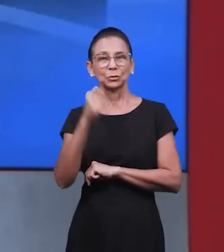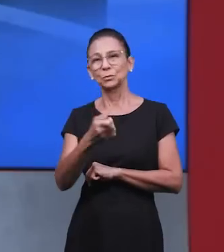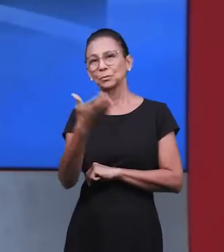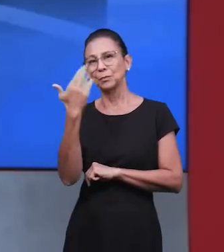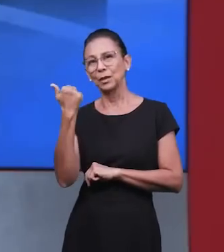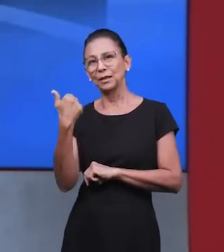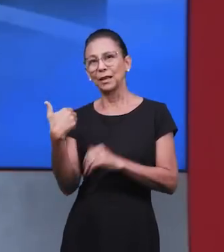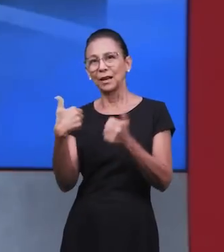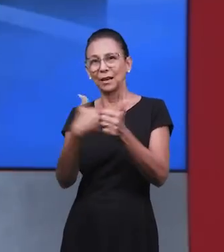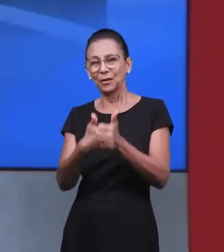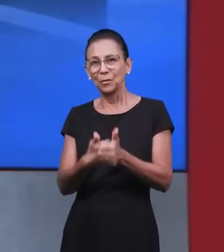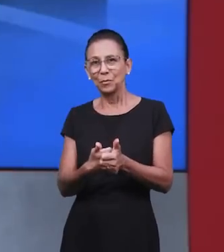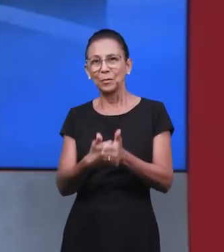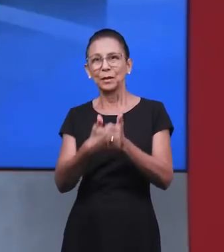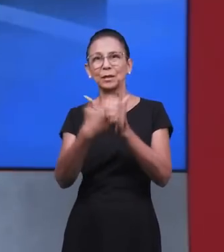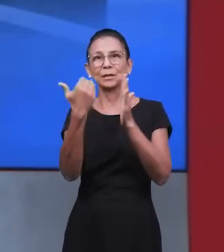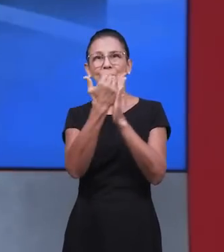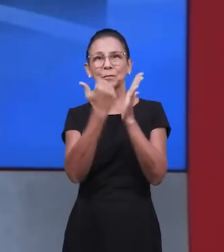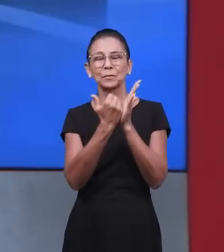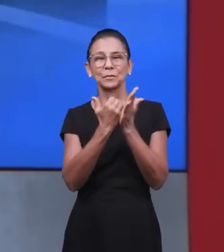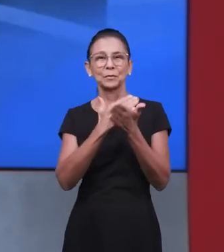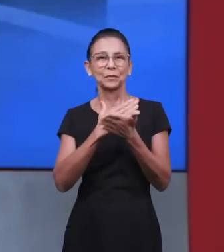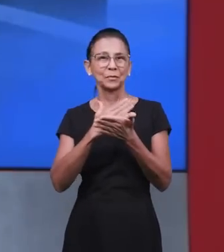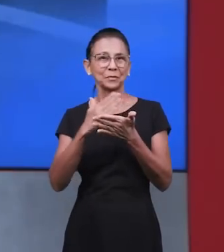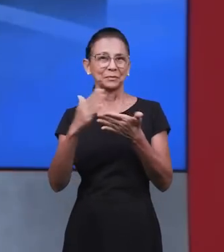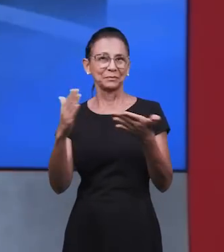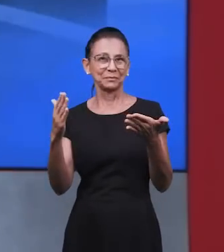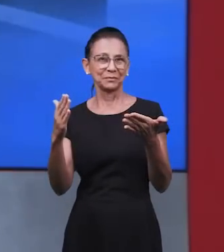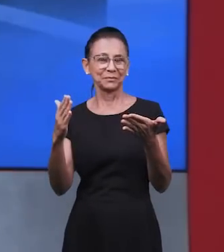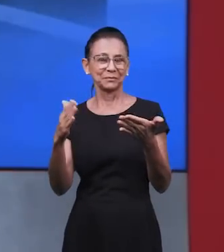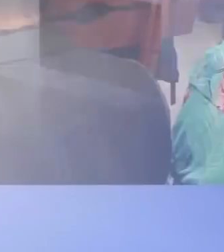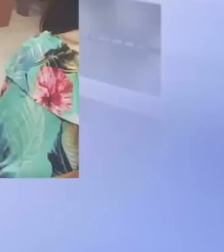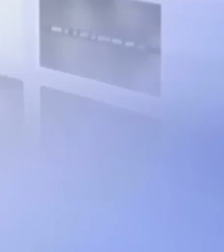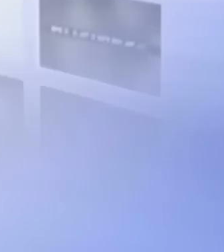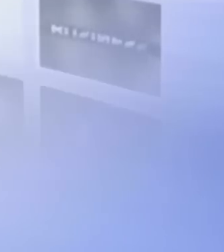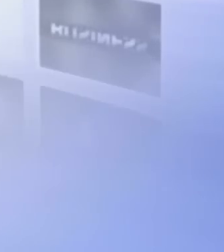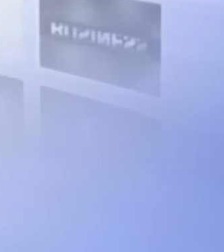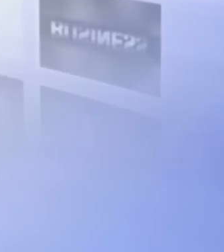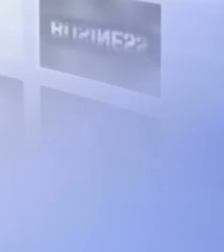com a gente, a partir de agora, o Manaí News está entrando no ar.